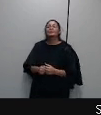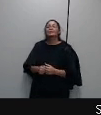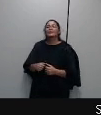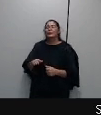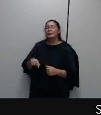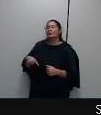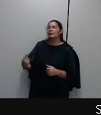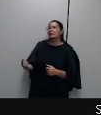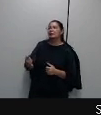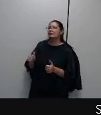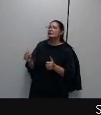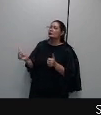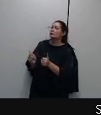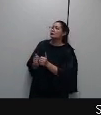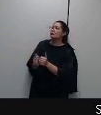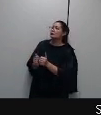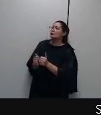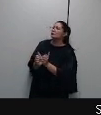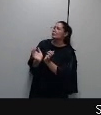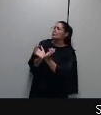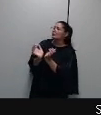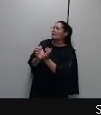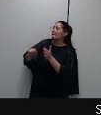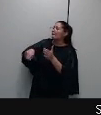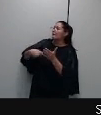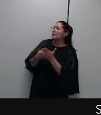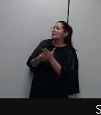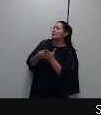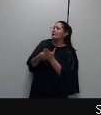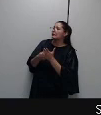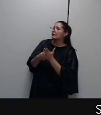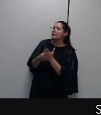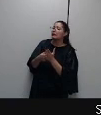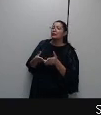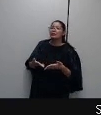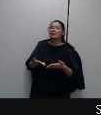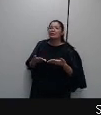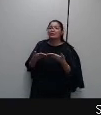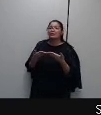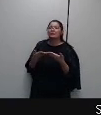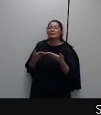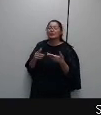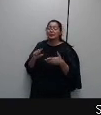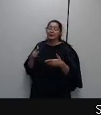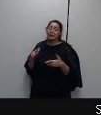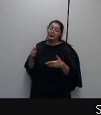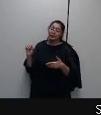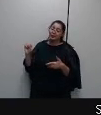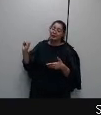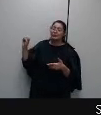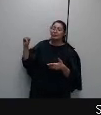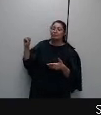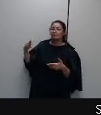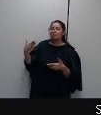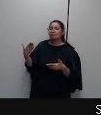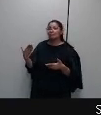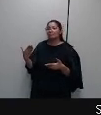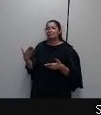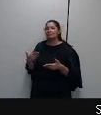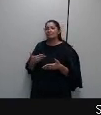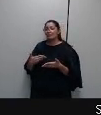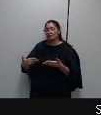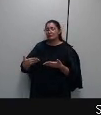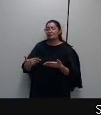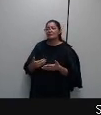é aplicar a verba sucumbencial ou não é examinando aí a causalidade foi